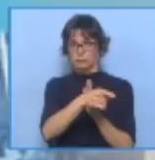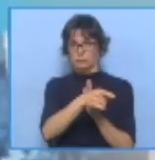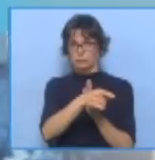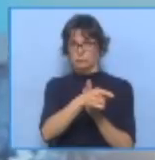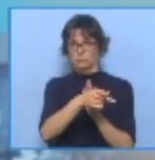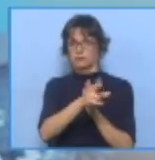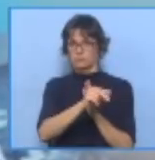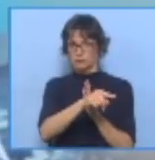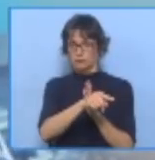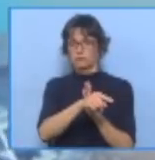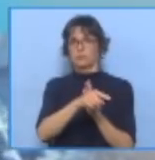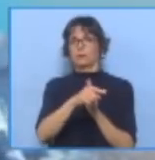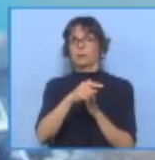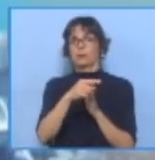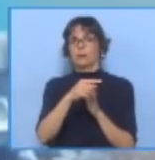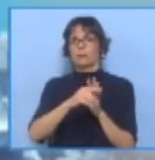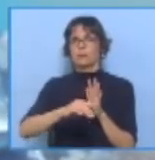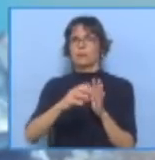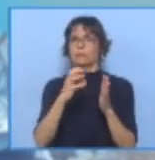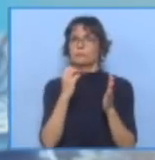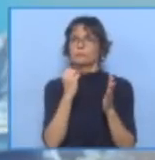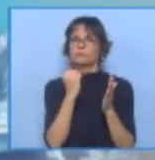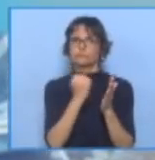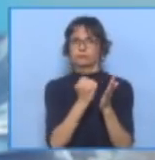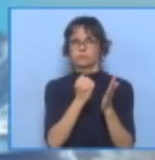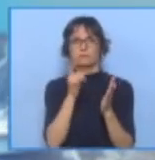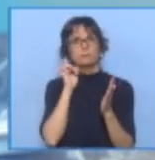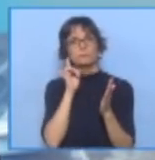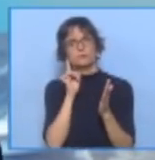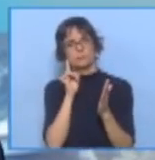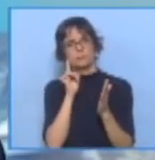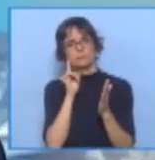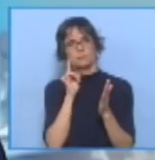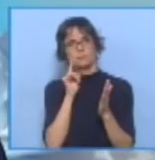uma dimensão simbólica. Esta presença de 800 anos não foi